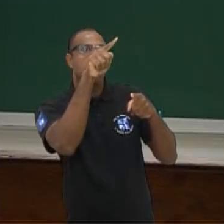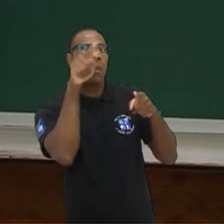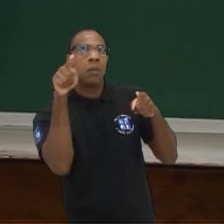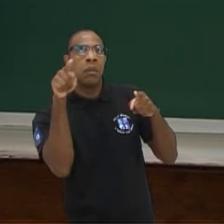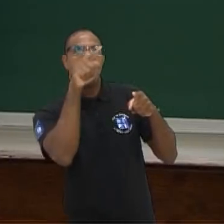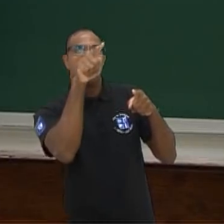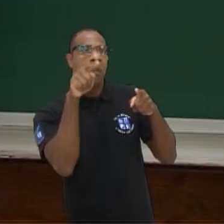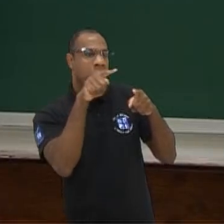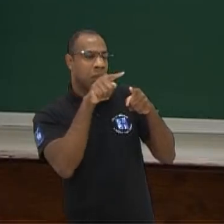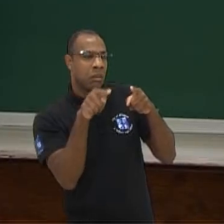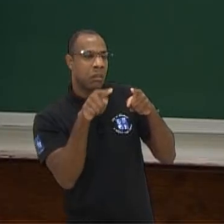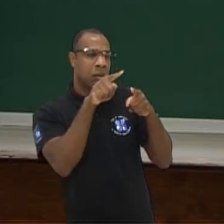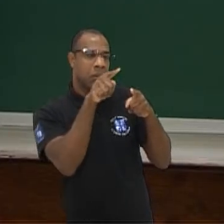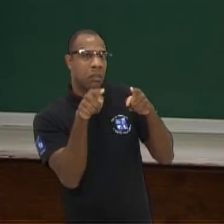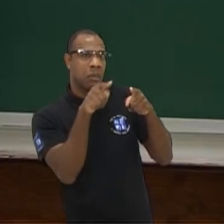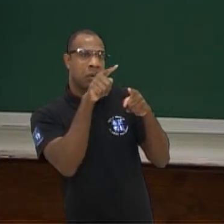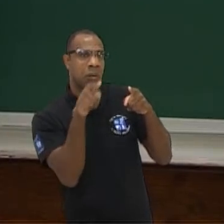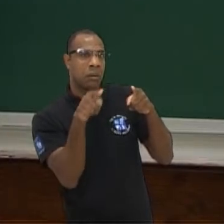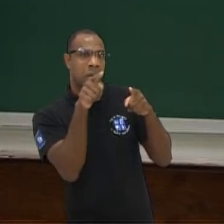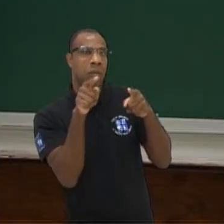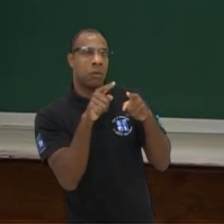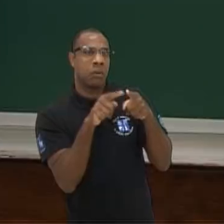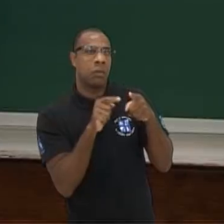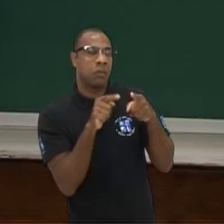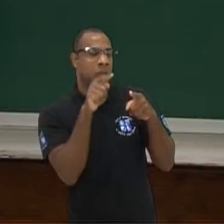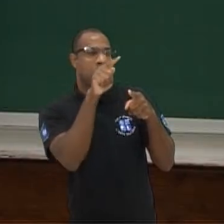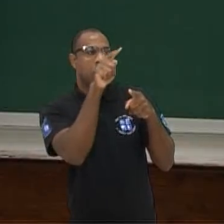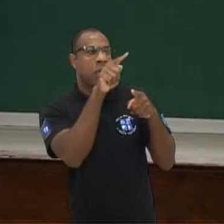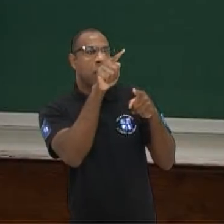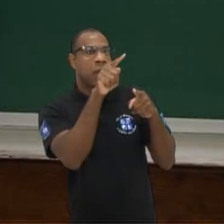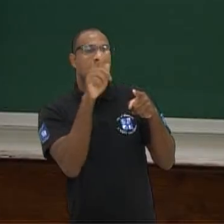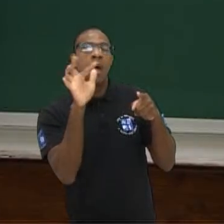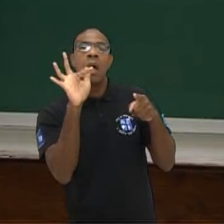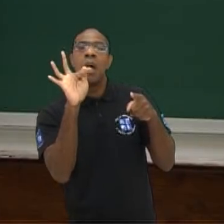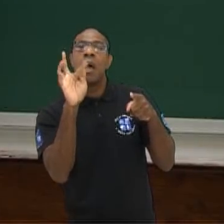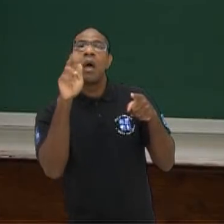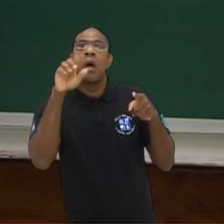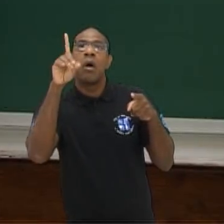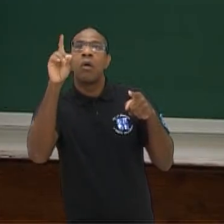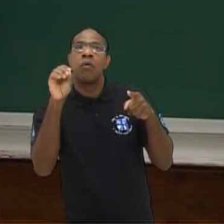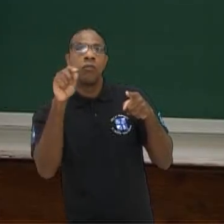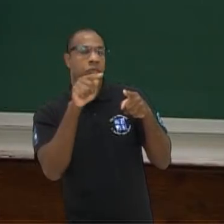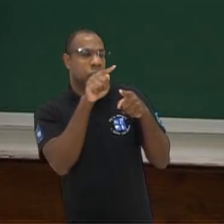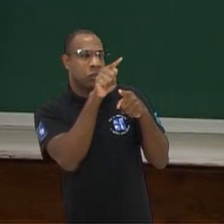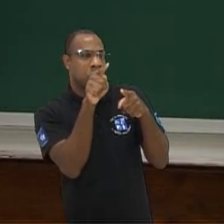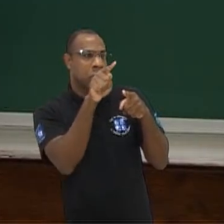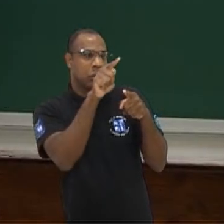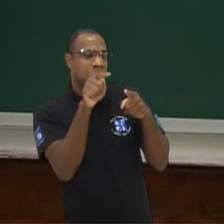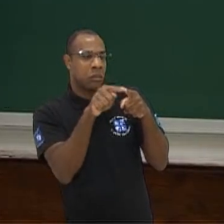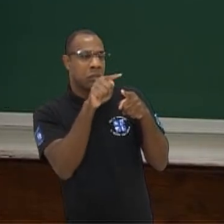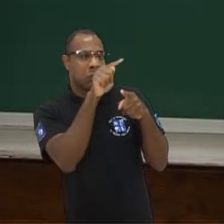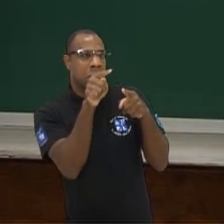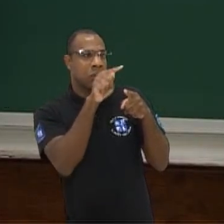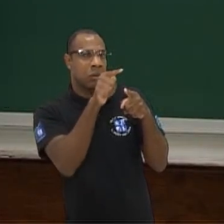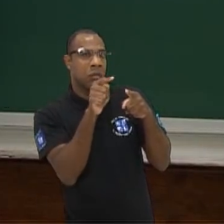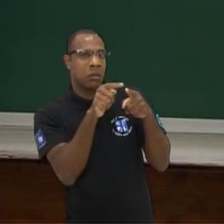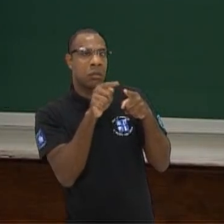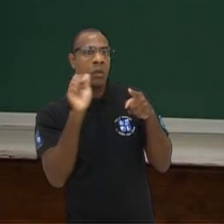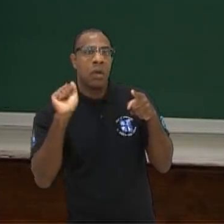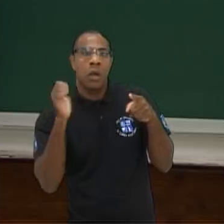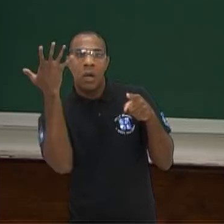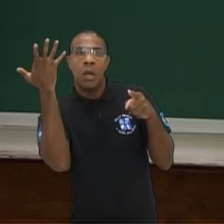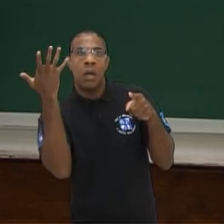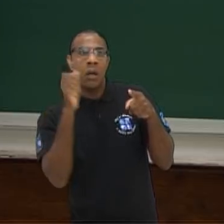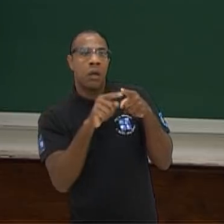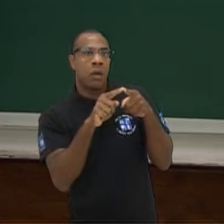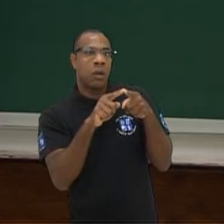representamos o fundo com esses risquinhos, que é o fundo do espelho, ou a parte que não vai se refletir. O que acontece? Você vai ter um